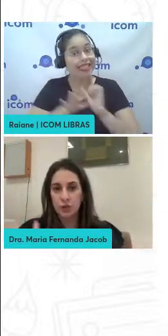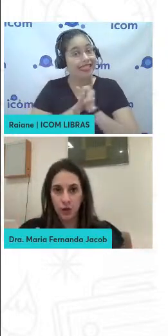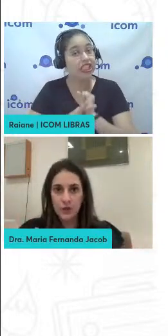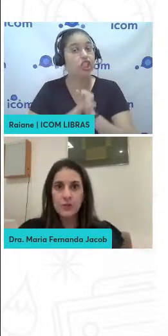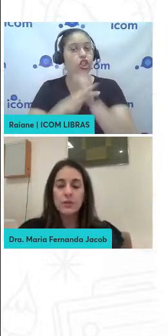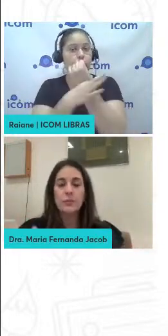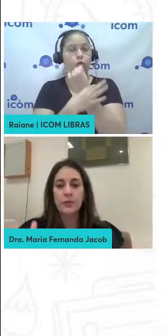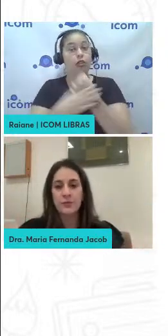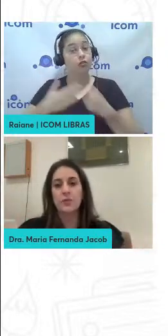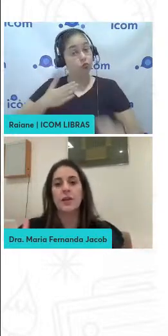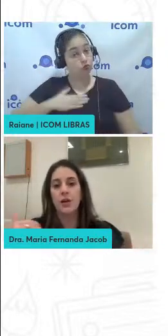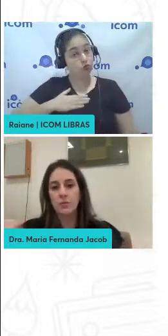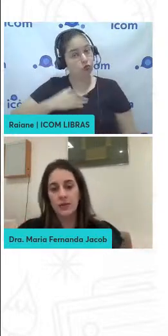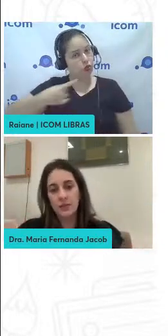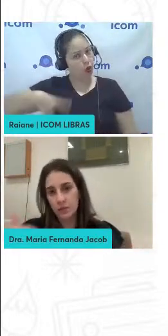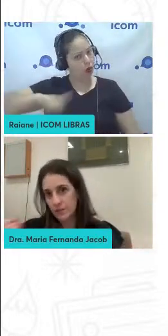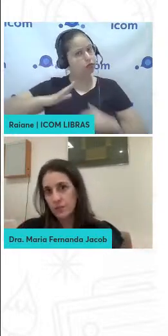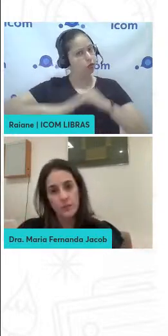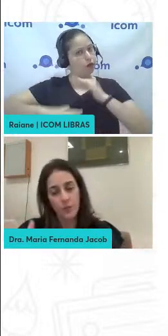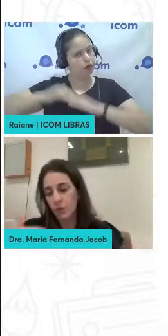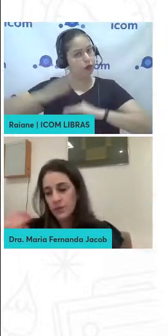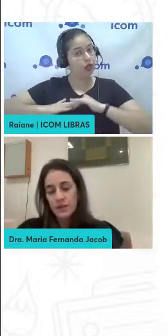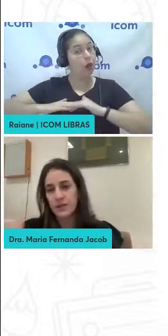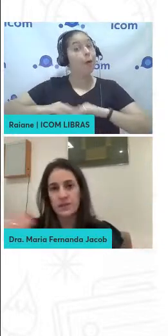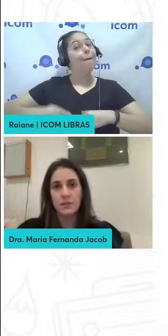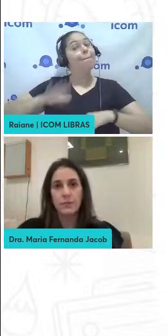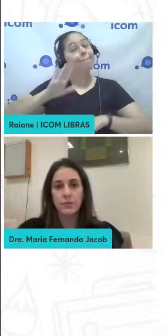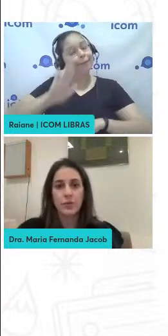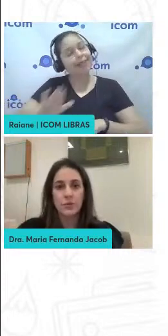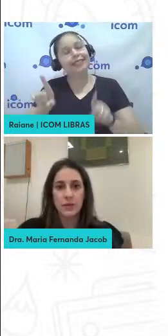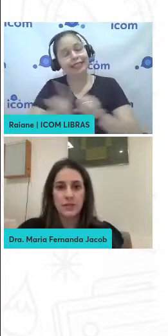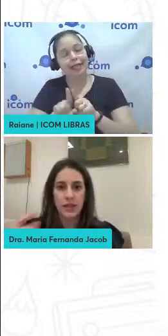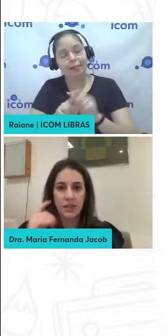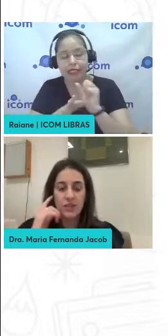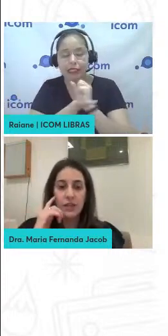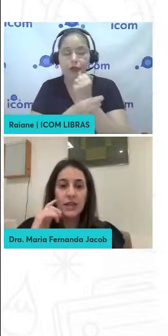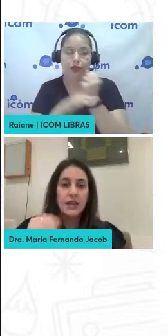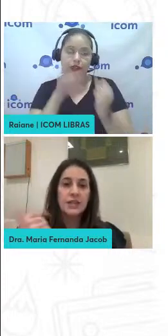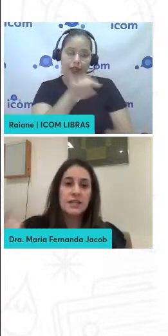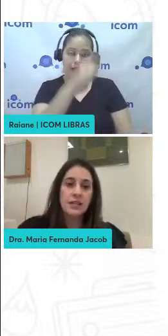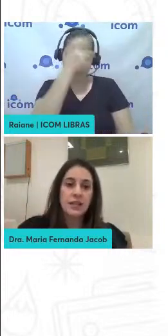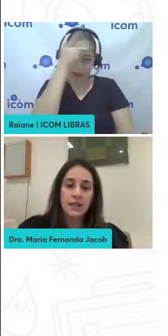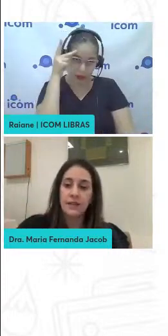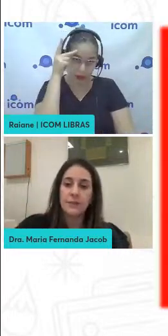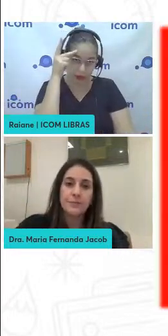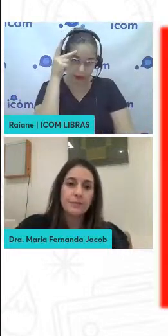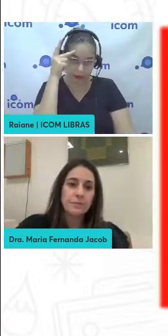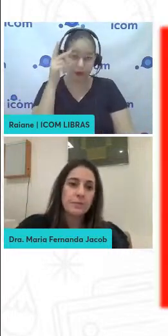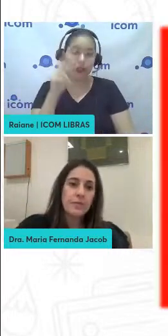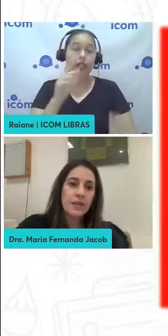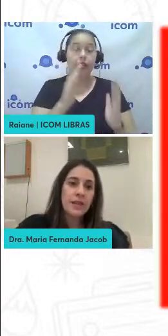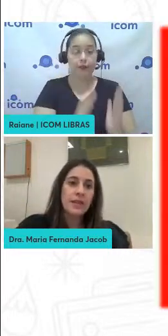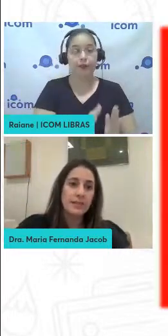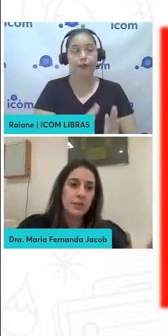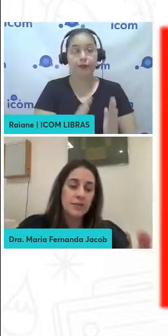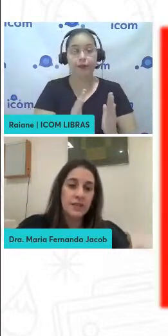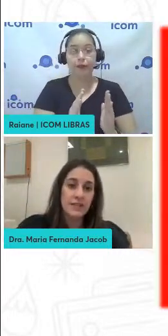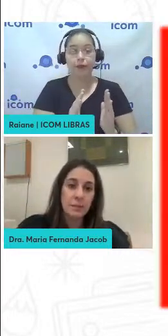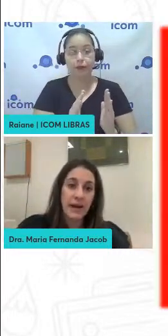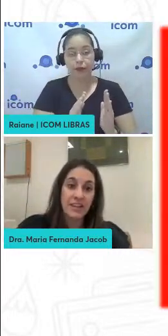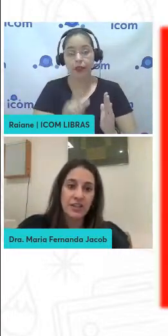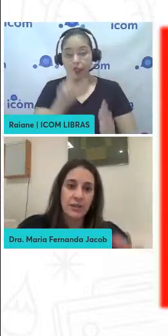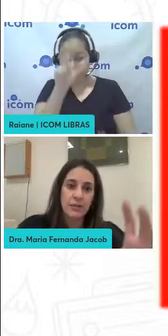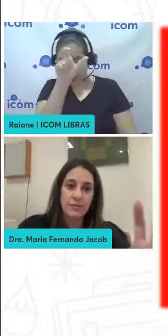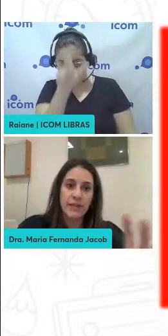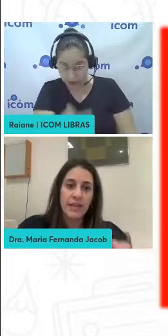não só nosso, profissional, mas com certeza para o nosso paciente. Em seguida, então seria